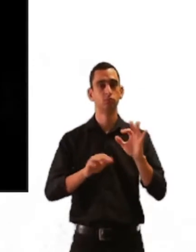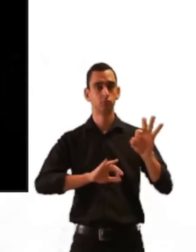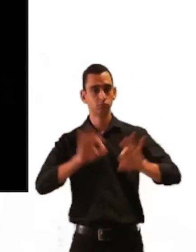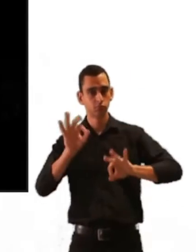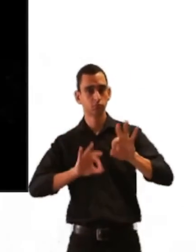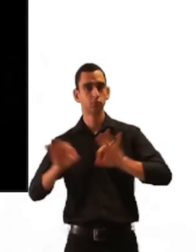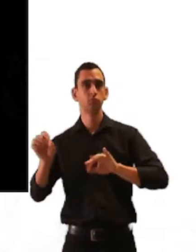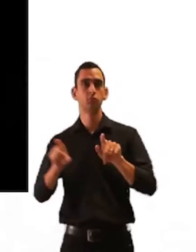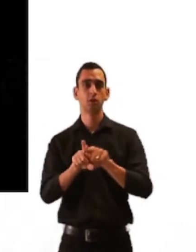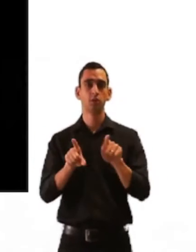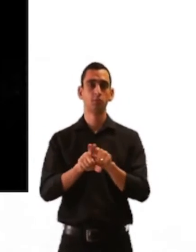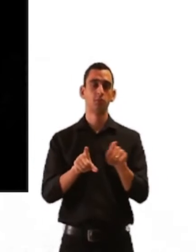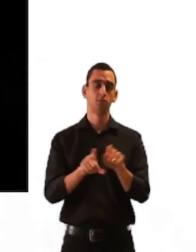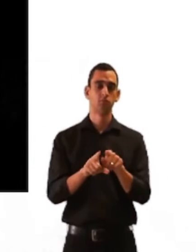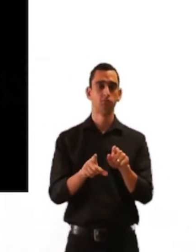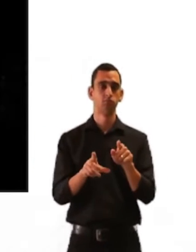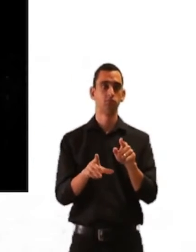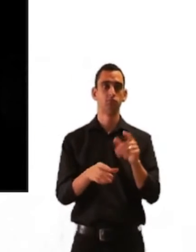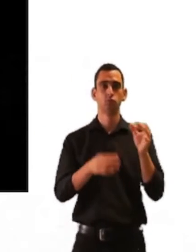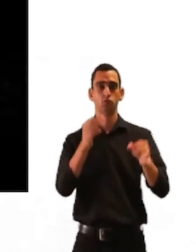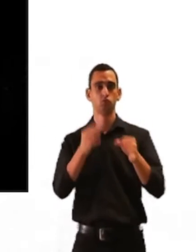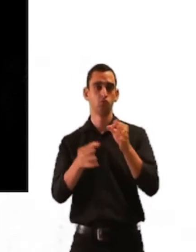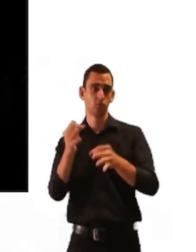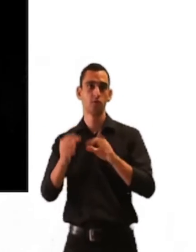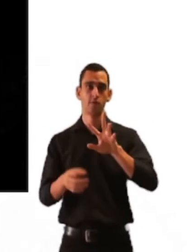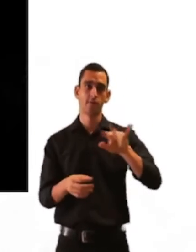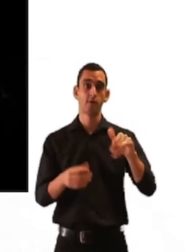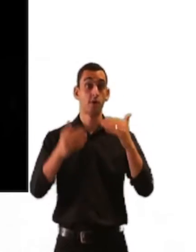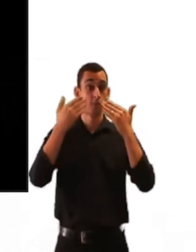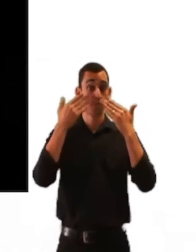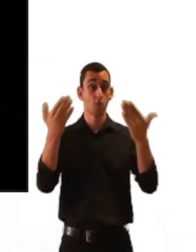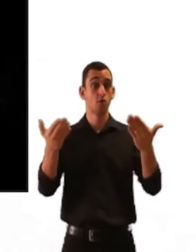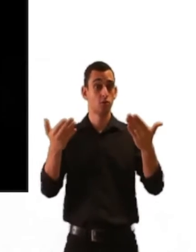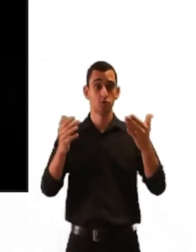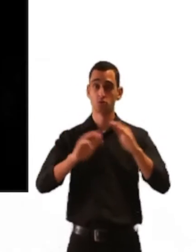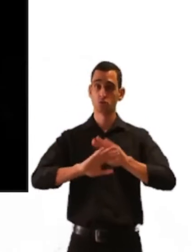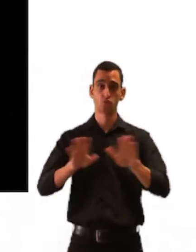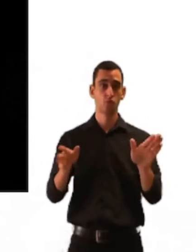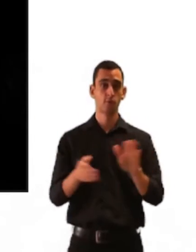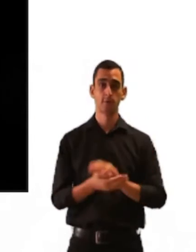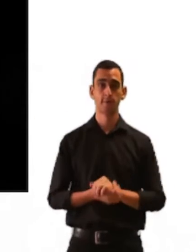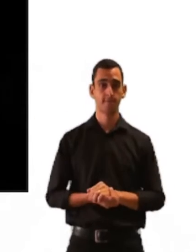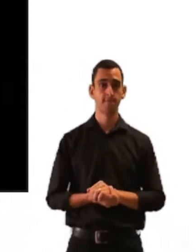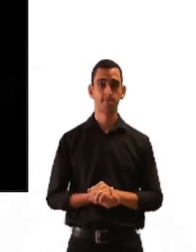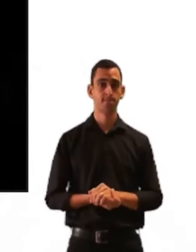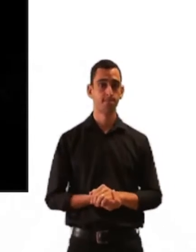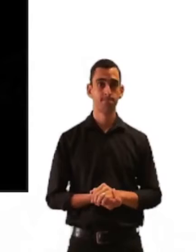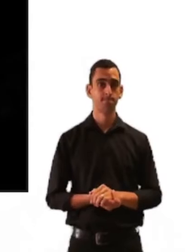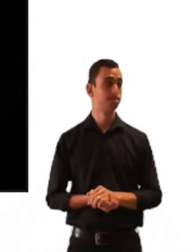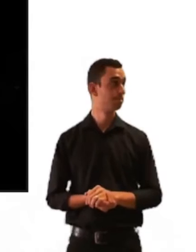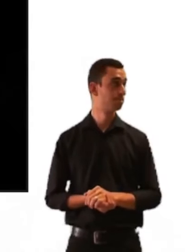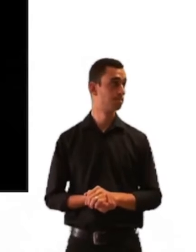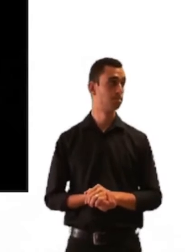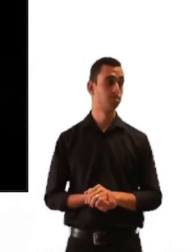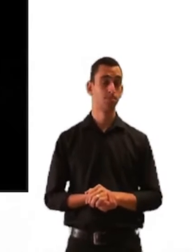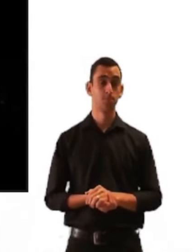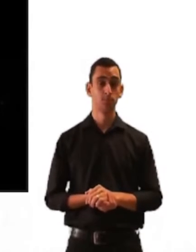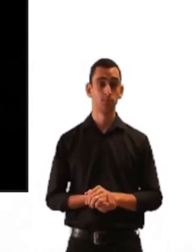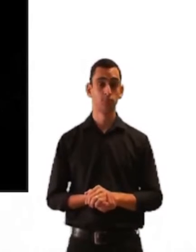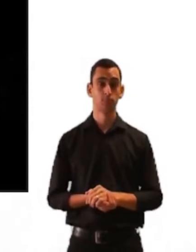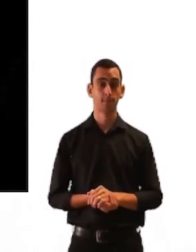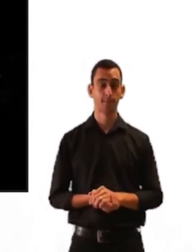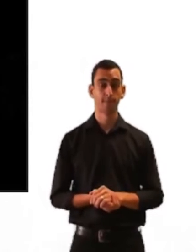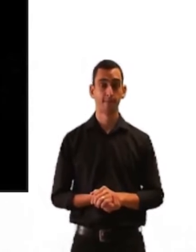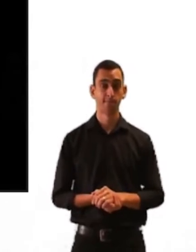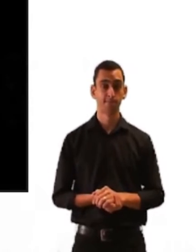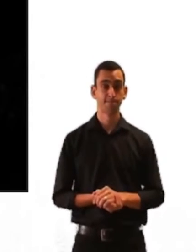existir juridicamente aquilo que é exteriorizado. E aí o ponto, né, já caminhando aqui para o fim, o que que